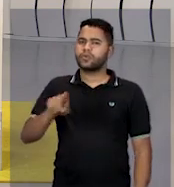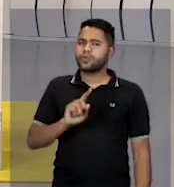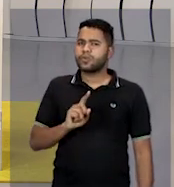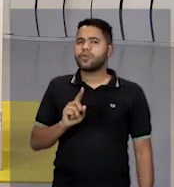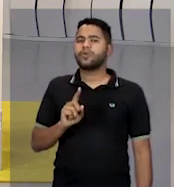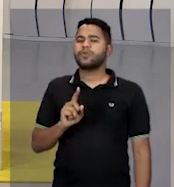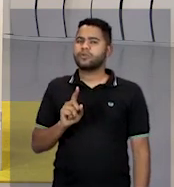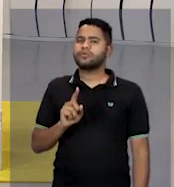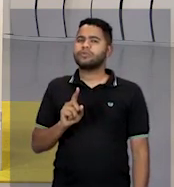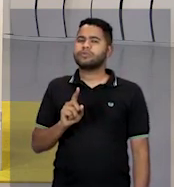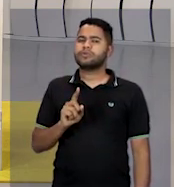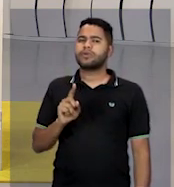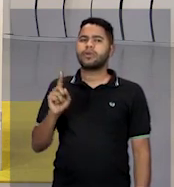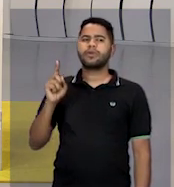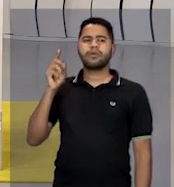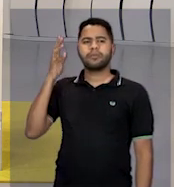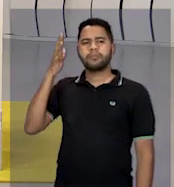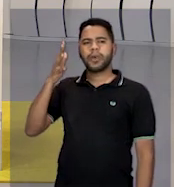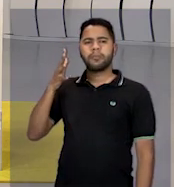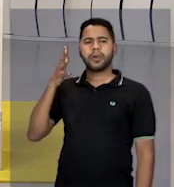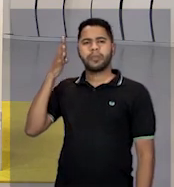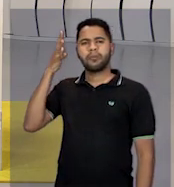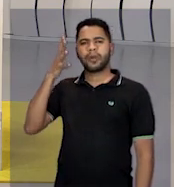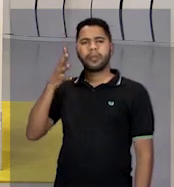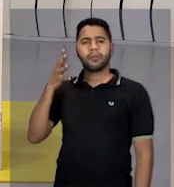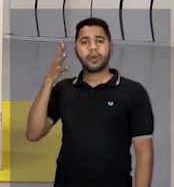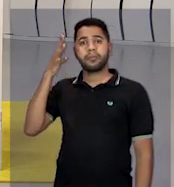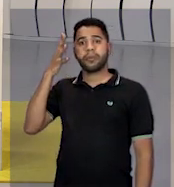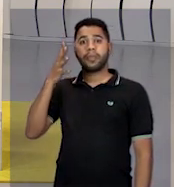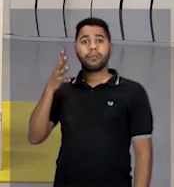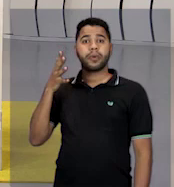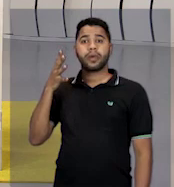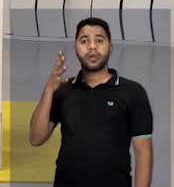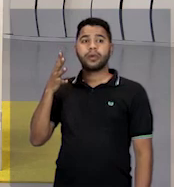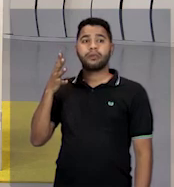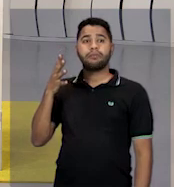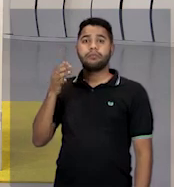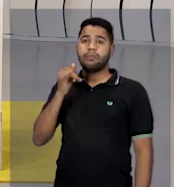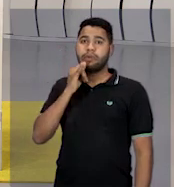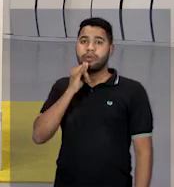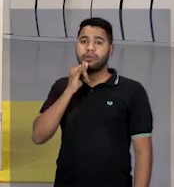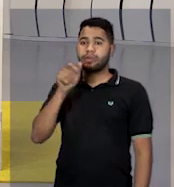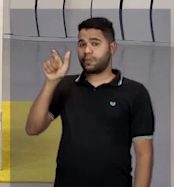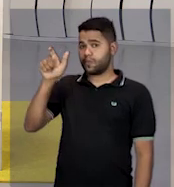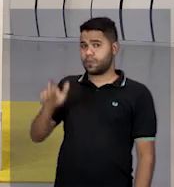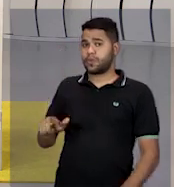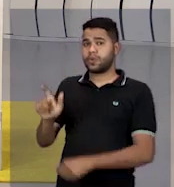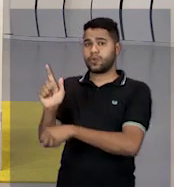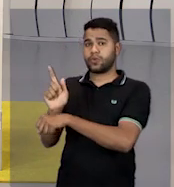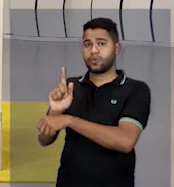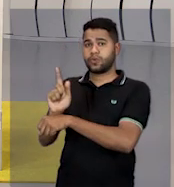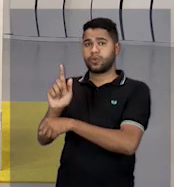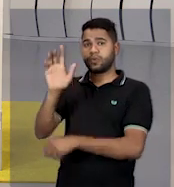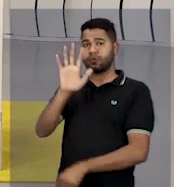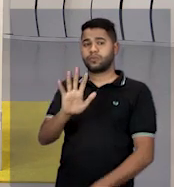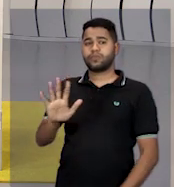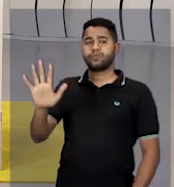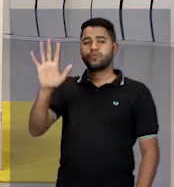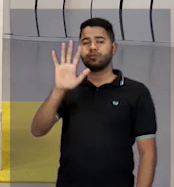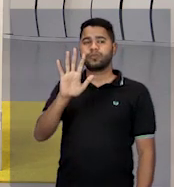o depoimento, tá, de um gerente geral lá